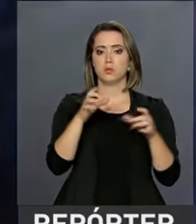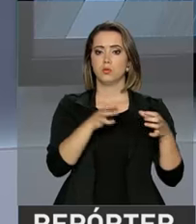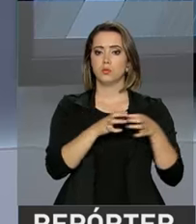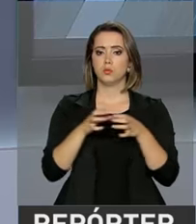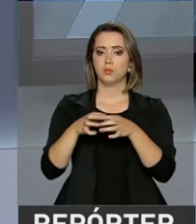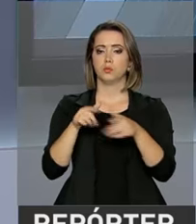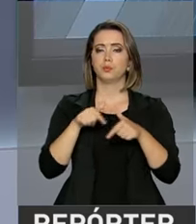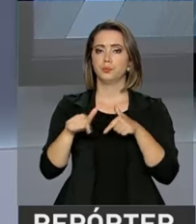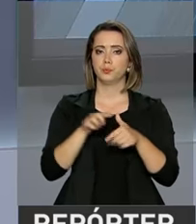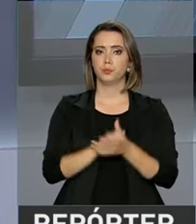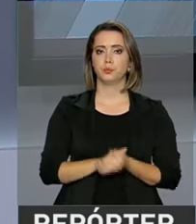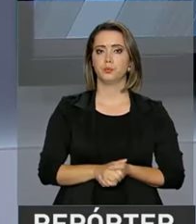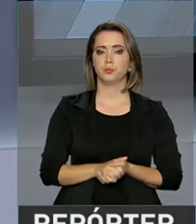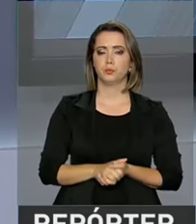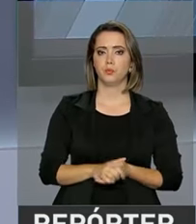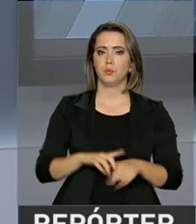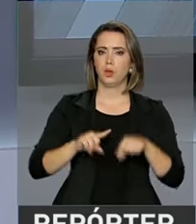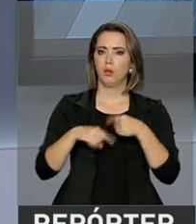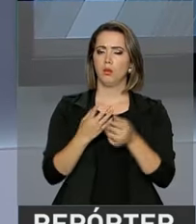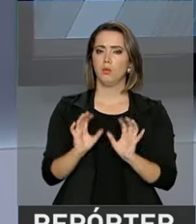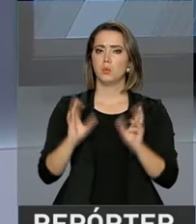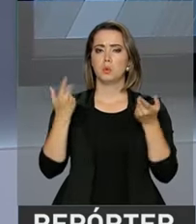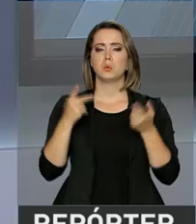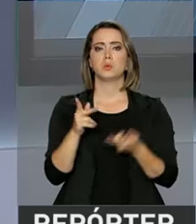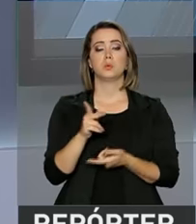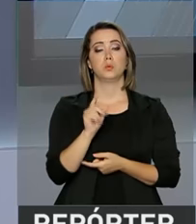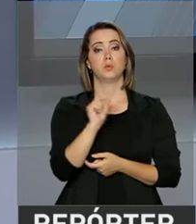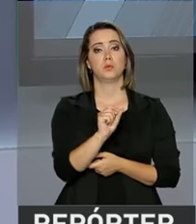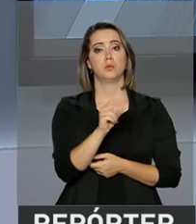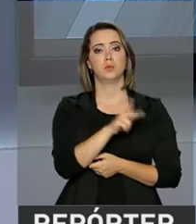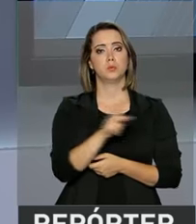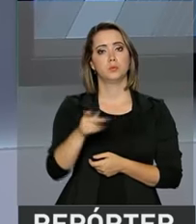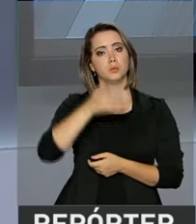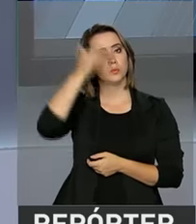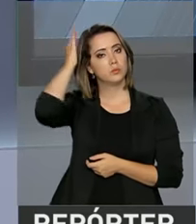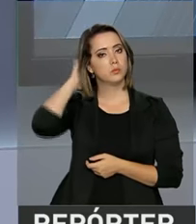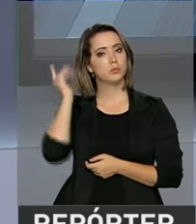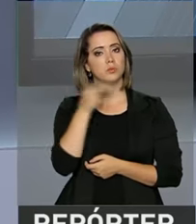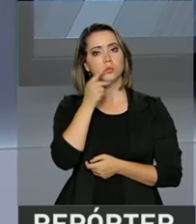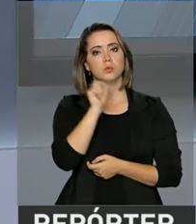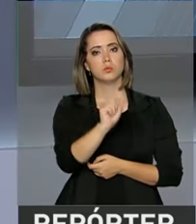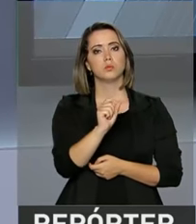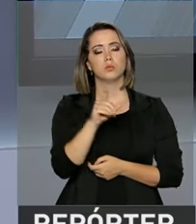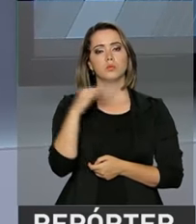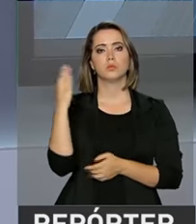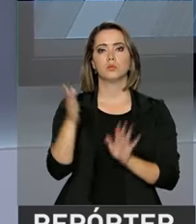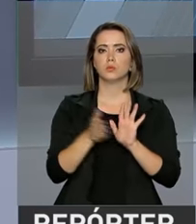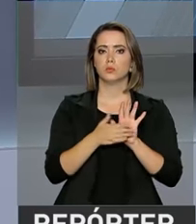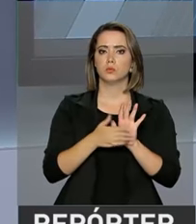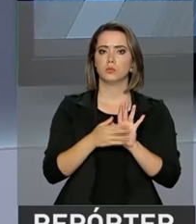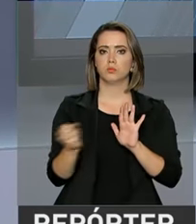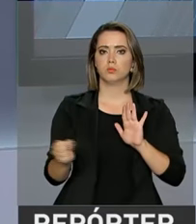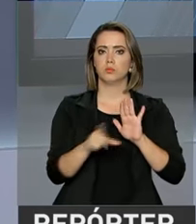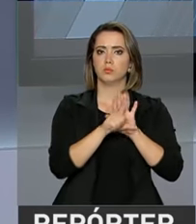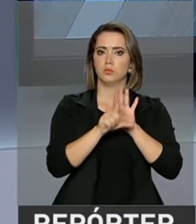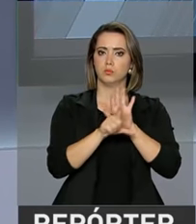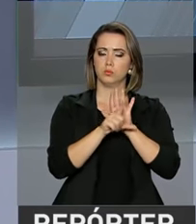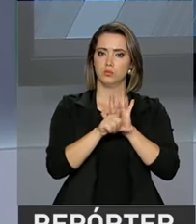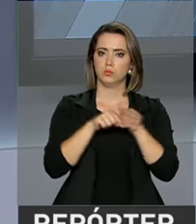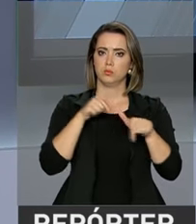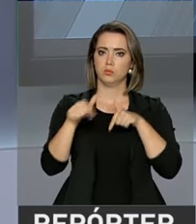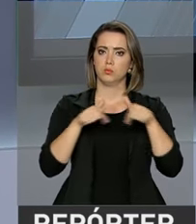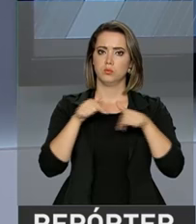áreas. E logo após o evento no Itamaraty, o presidente da República, Michel Temer, falou sobre as propostas